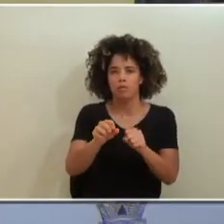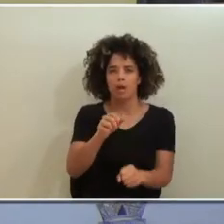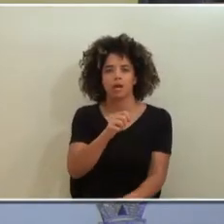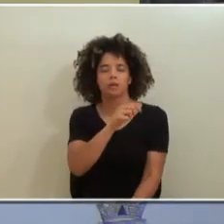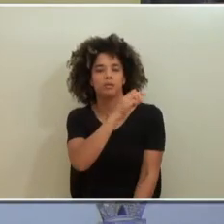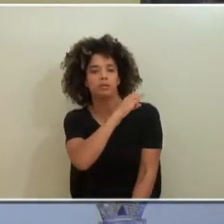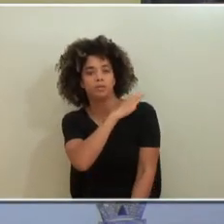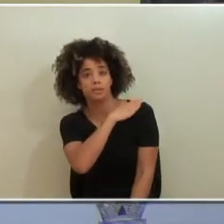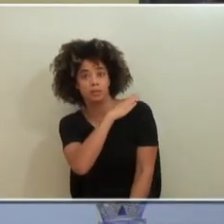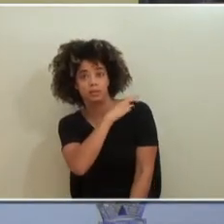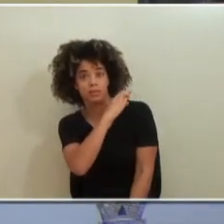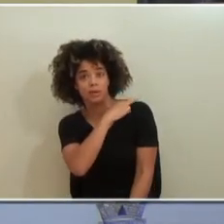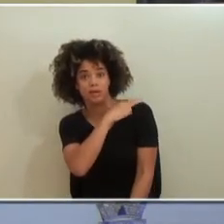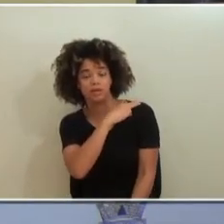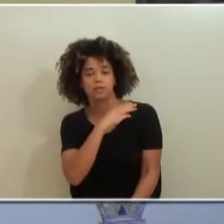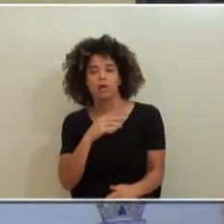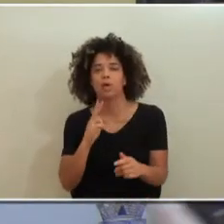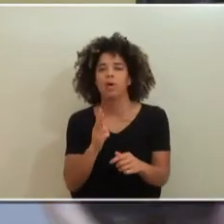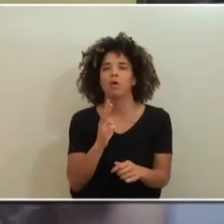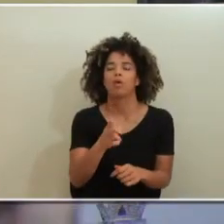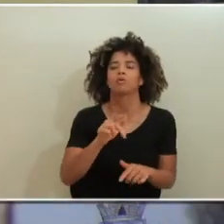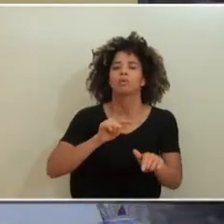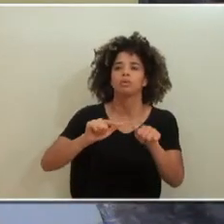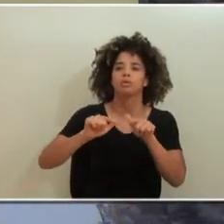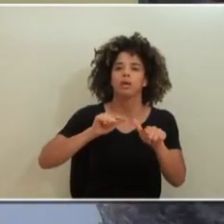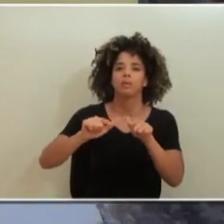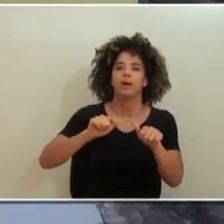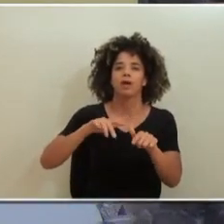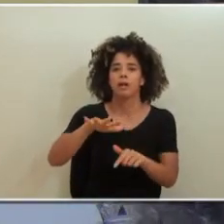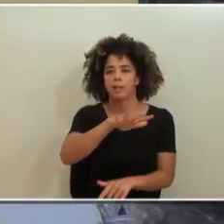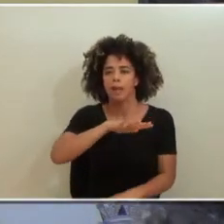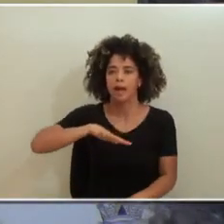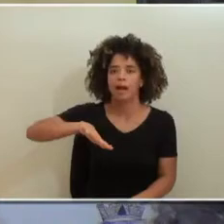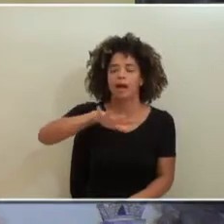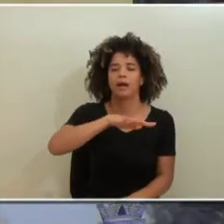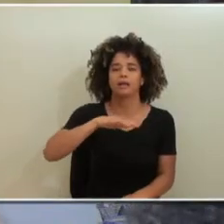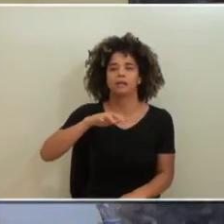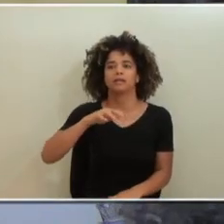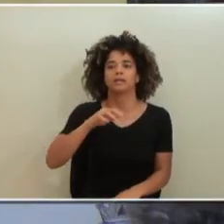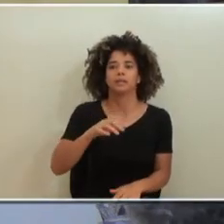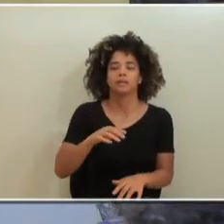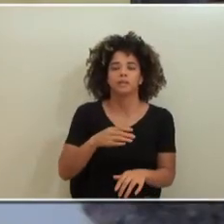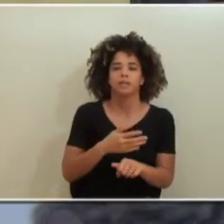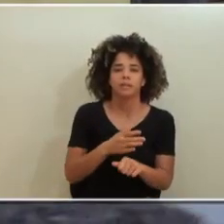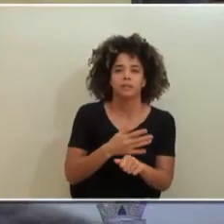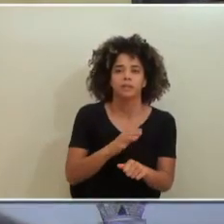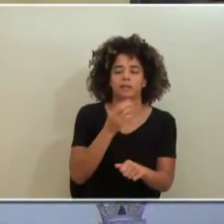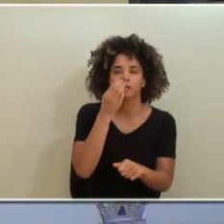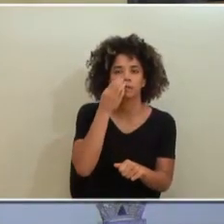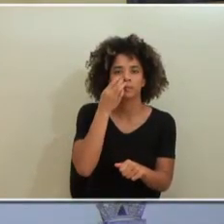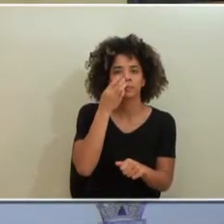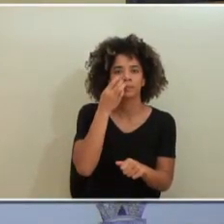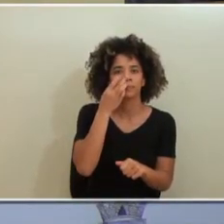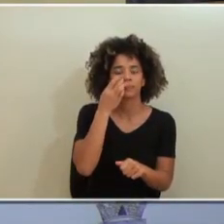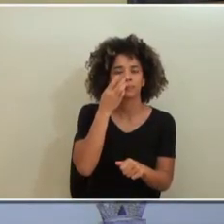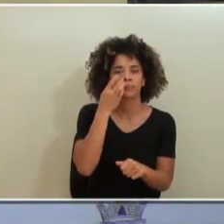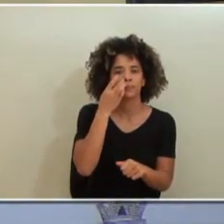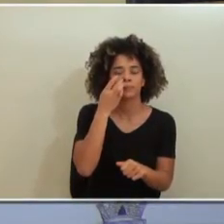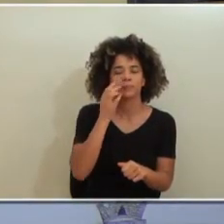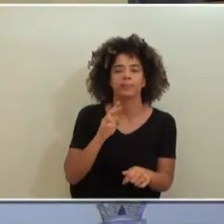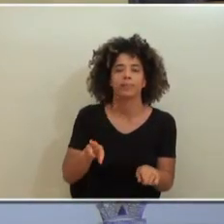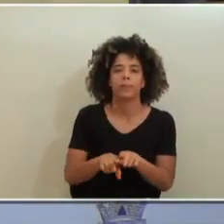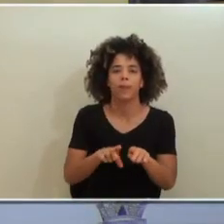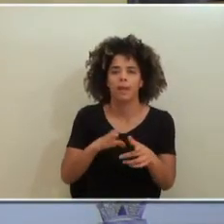jovem, desempenhando vários trabalhos na área de atuação. Casou-se e teve uma filha, mas sua